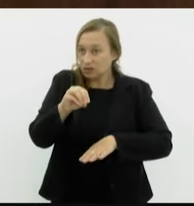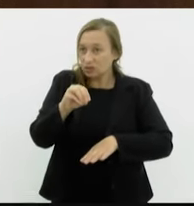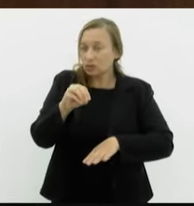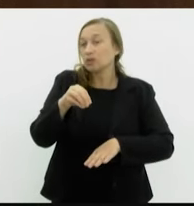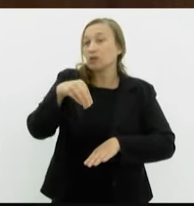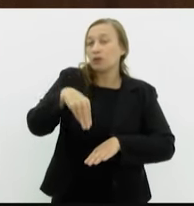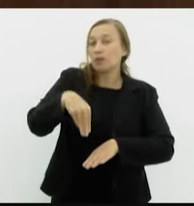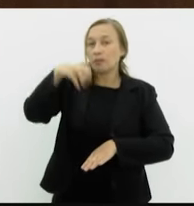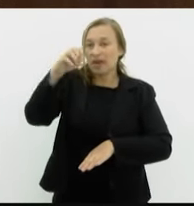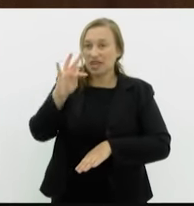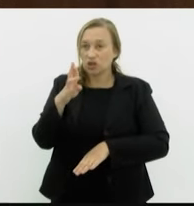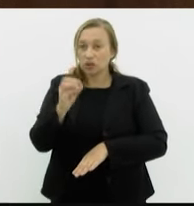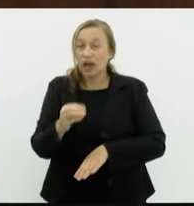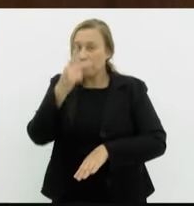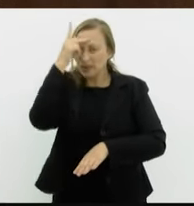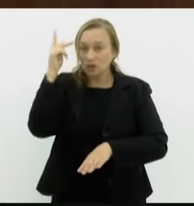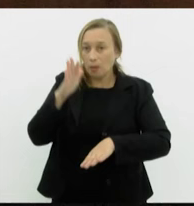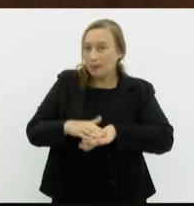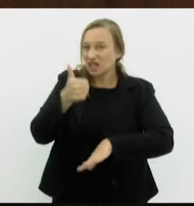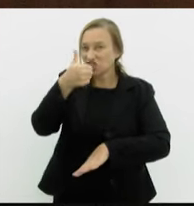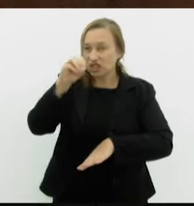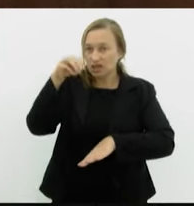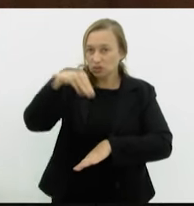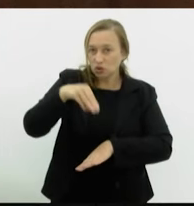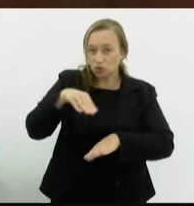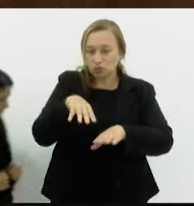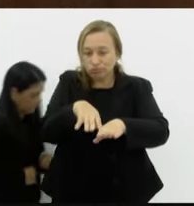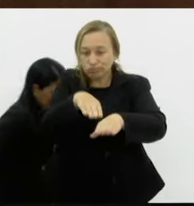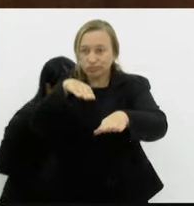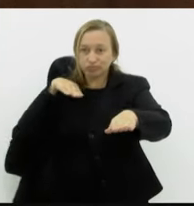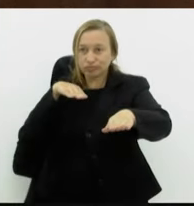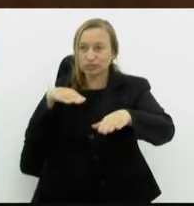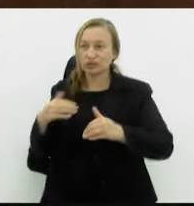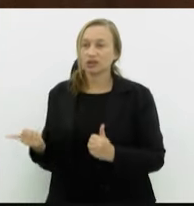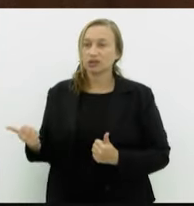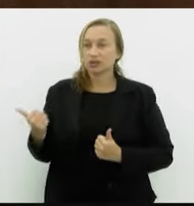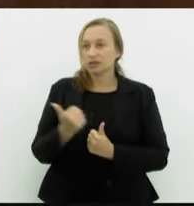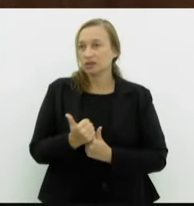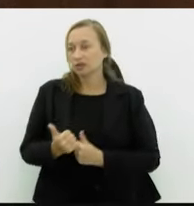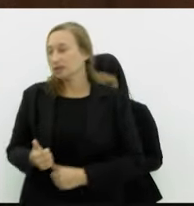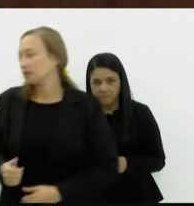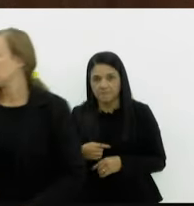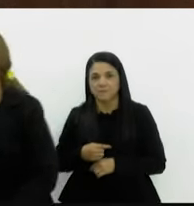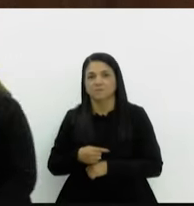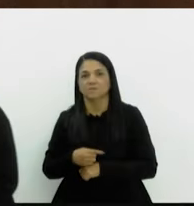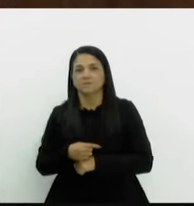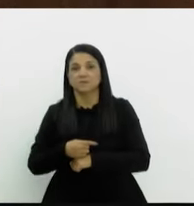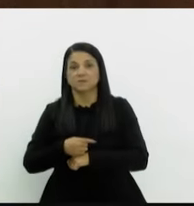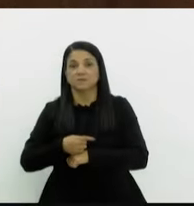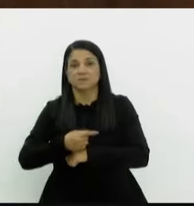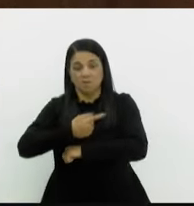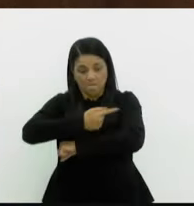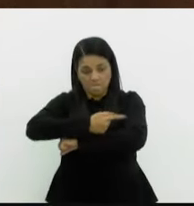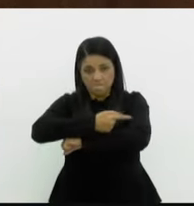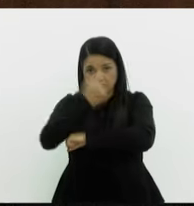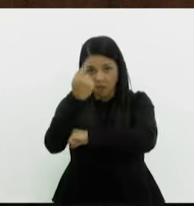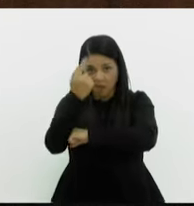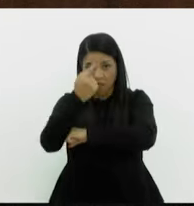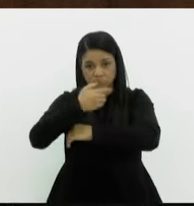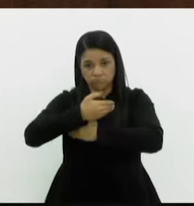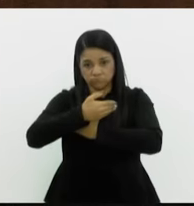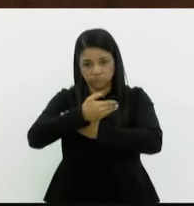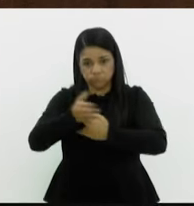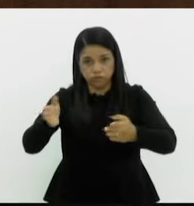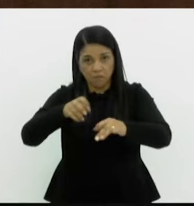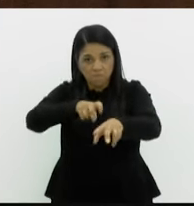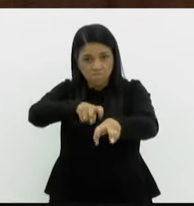10 minutos, mais de 10 minutos ali na fila, que abra-se todas as cancelas para que todos possam